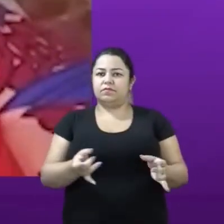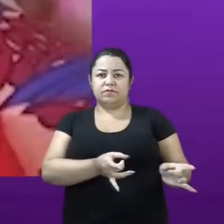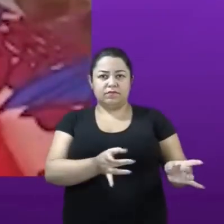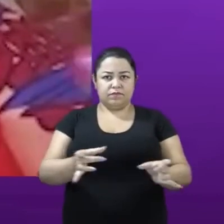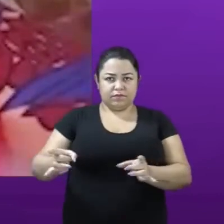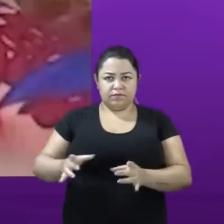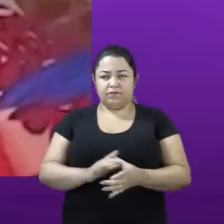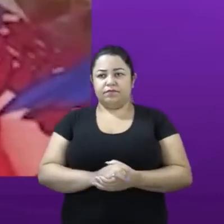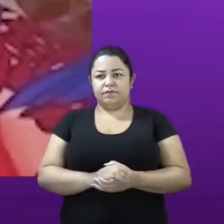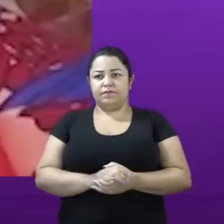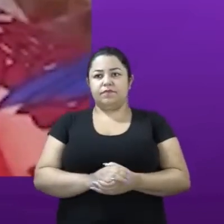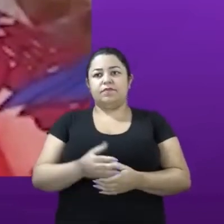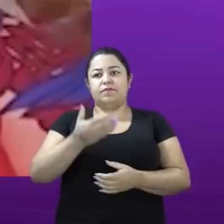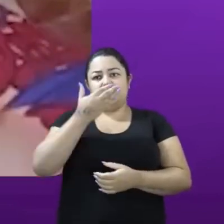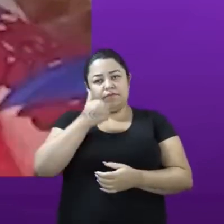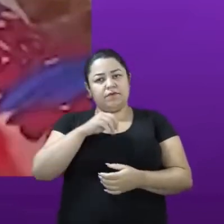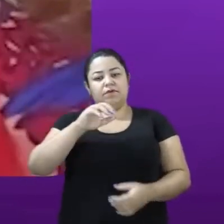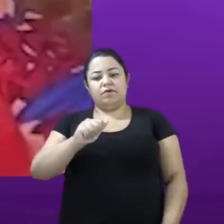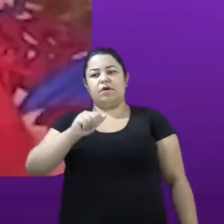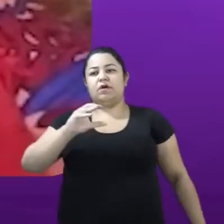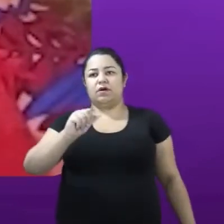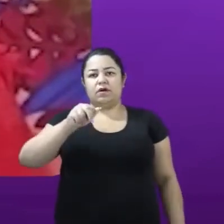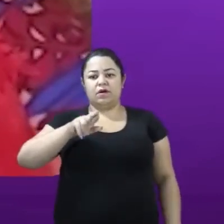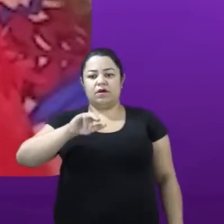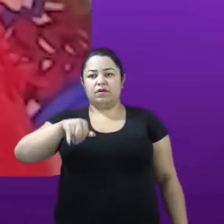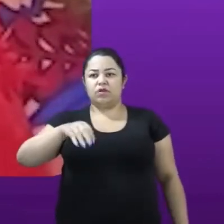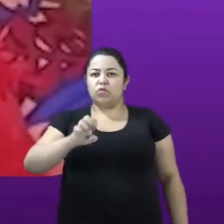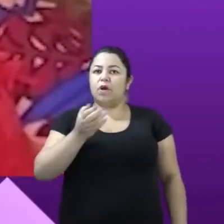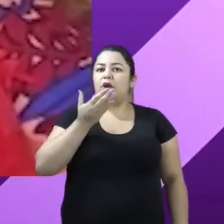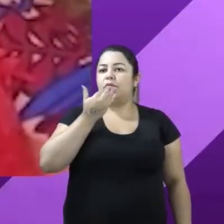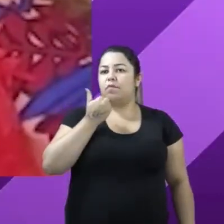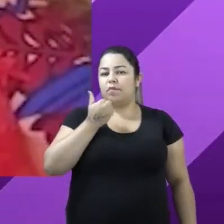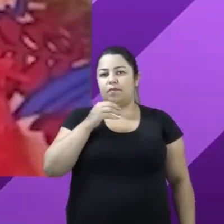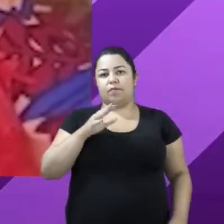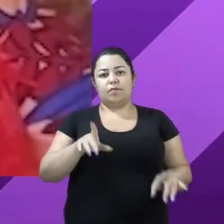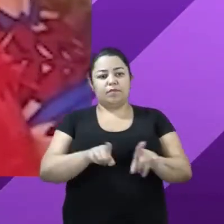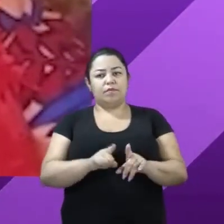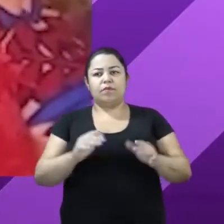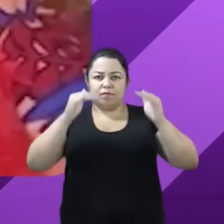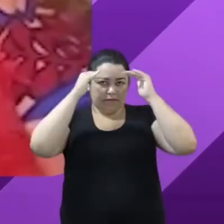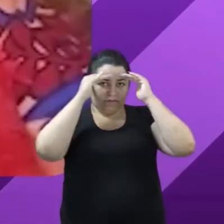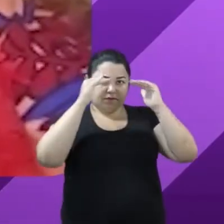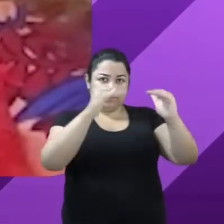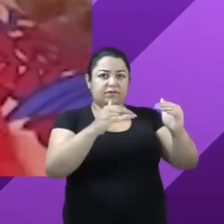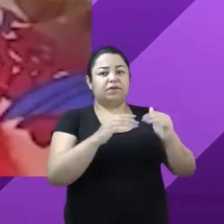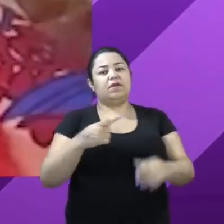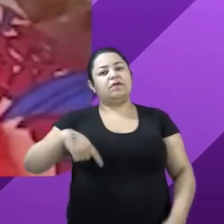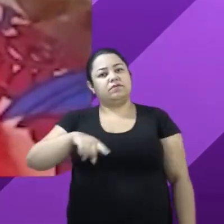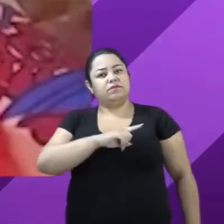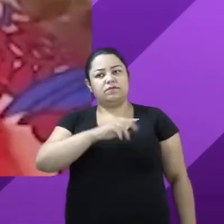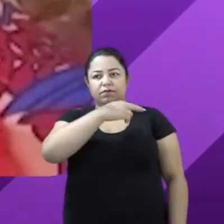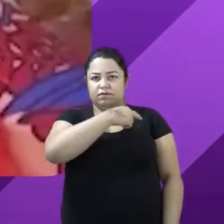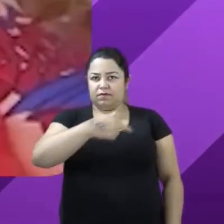através dessa comida, que é o acarajé, que é uma comida do orixá Oiá. Vamos respeitar a nossa